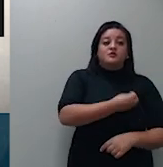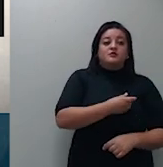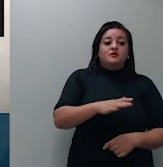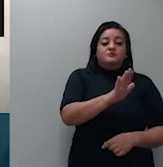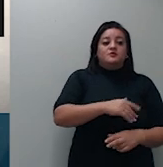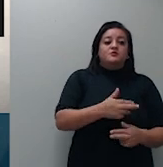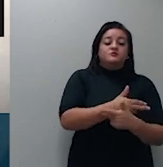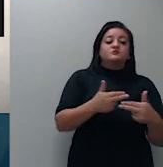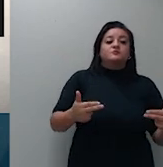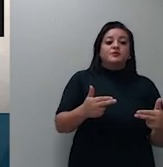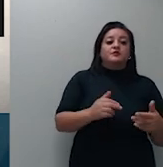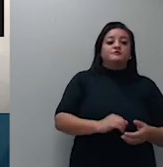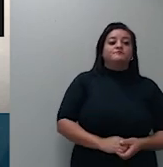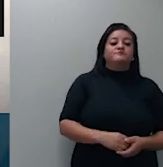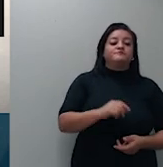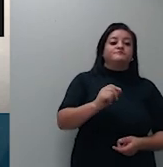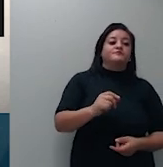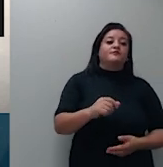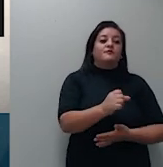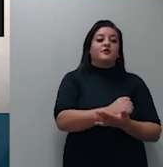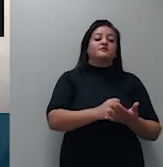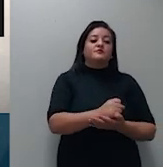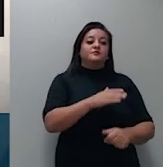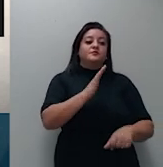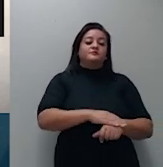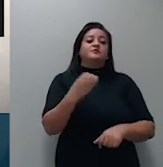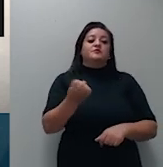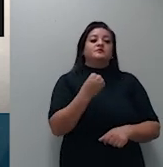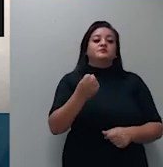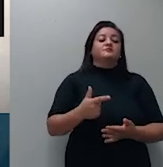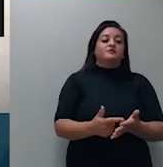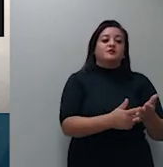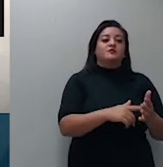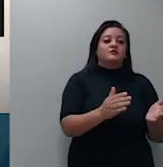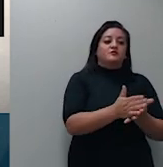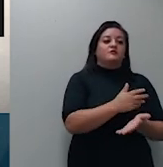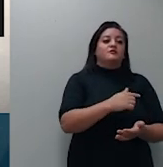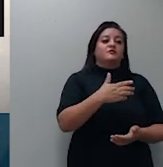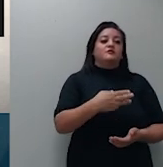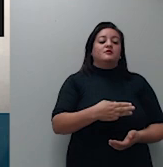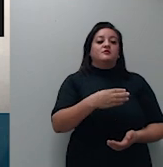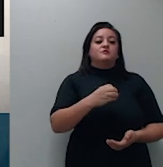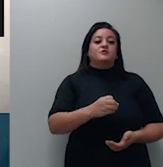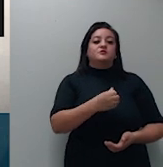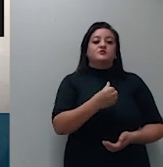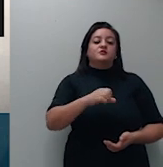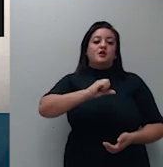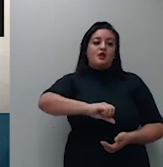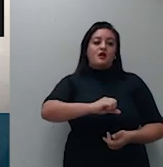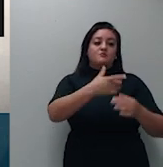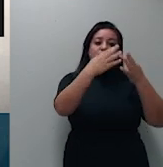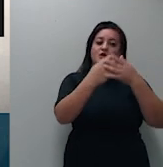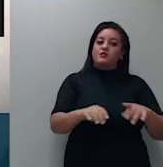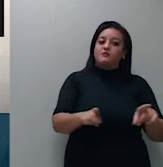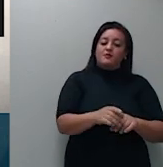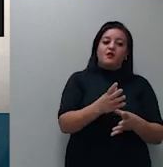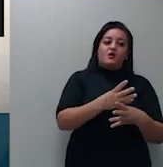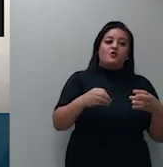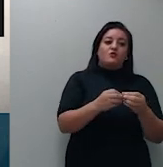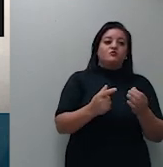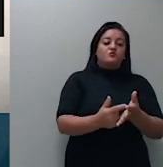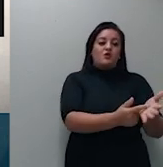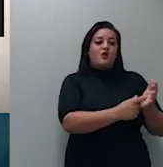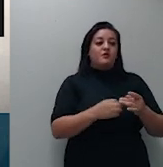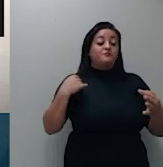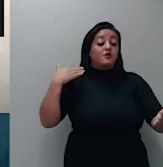existentes em torno dos bens e foi o fundamento principal do acórdão 3069 não esclarece